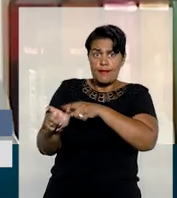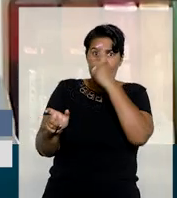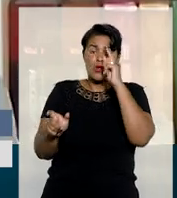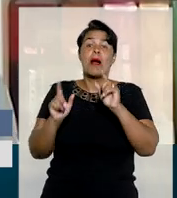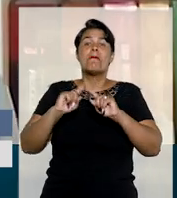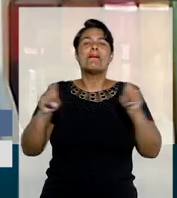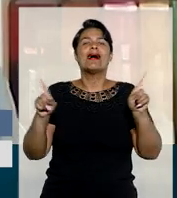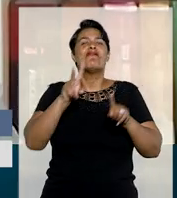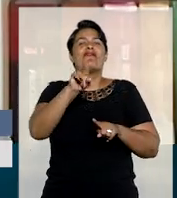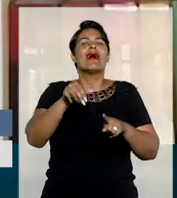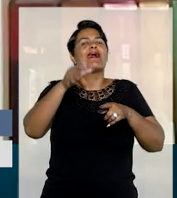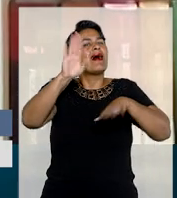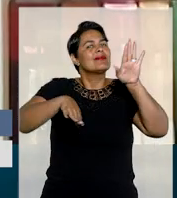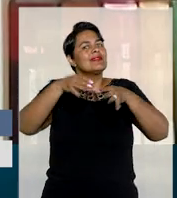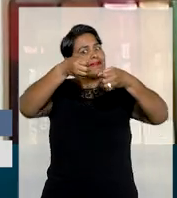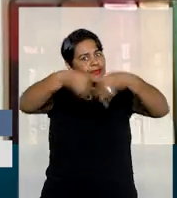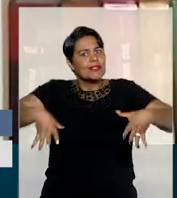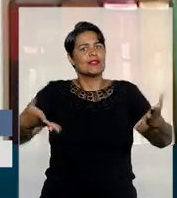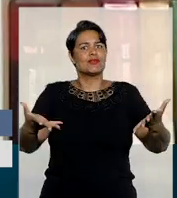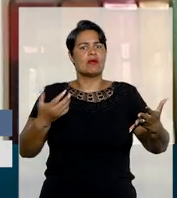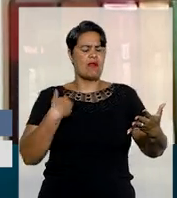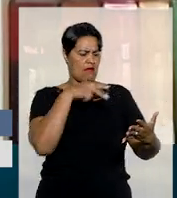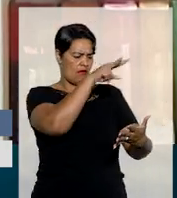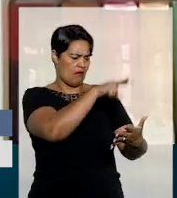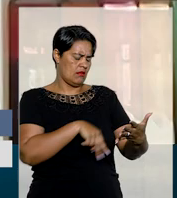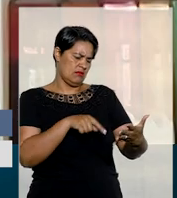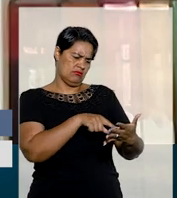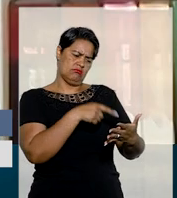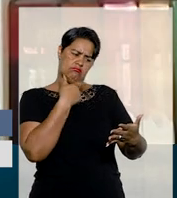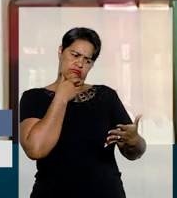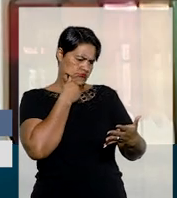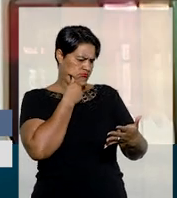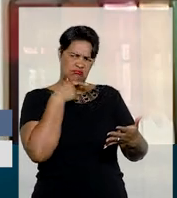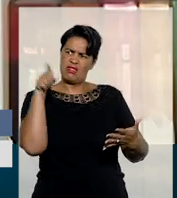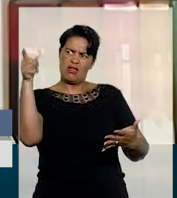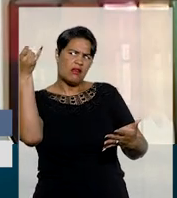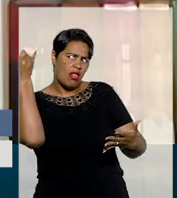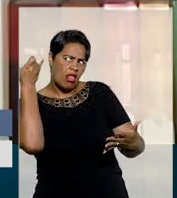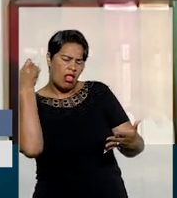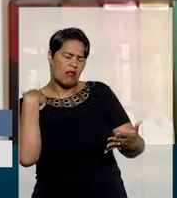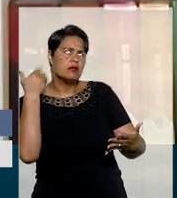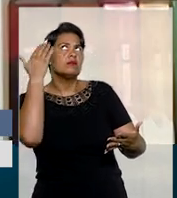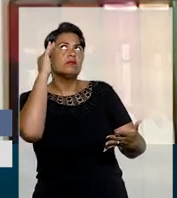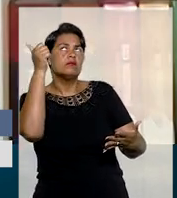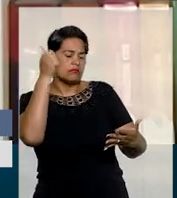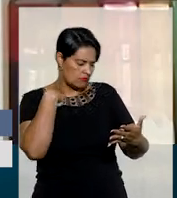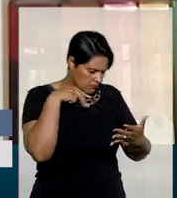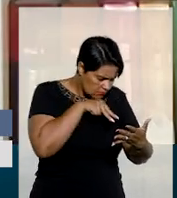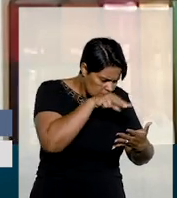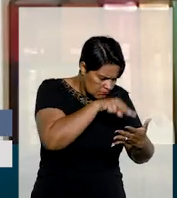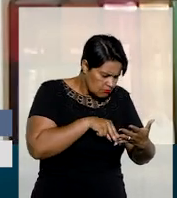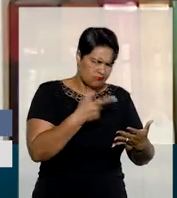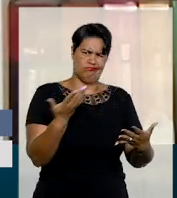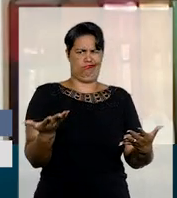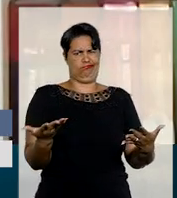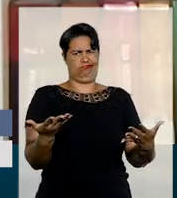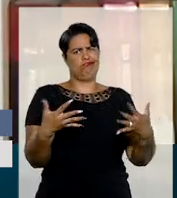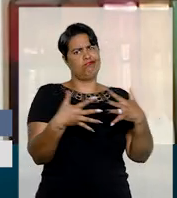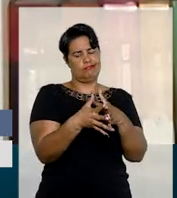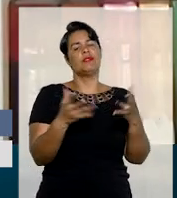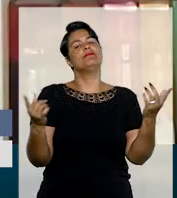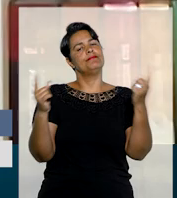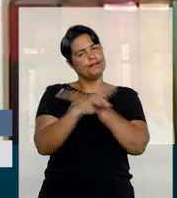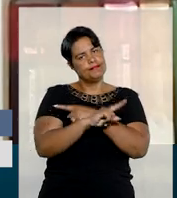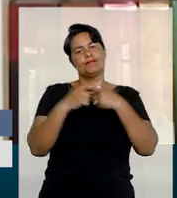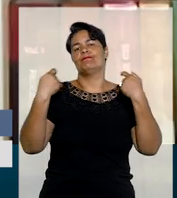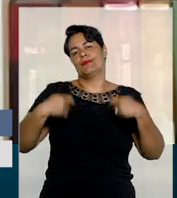vão prejudicar, inclusive, a interpretação da decisão e a efetivação dessa decisão. E aí, nesse caso,